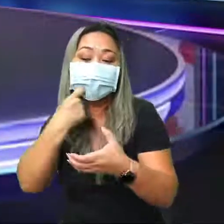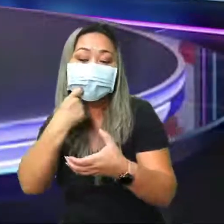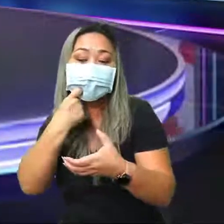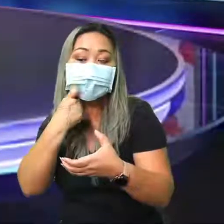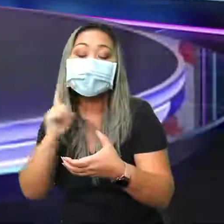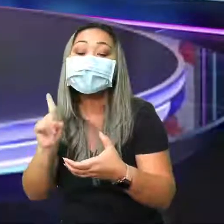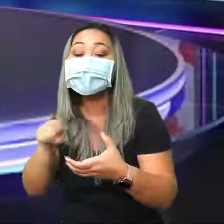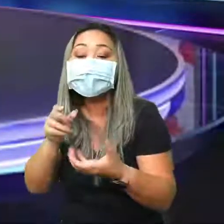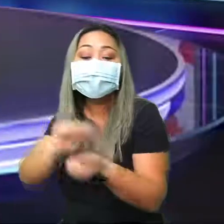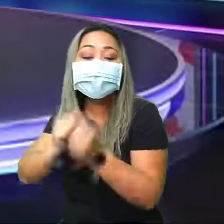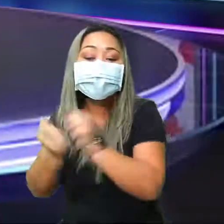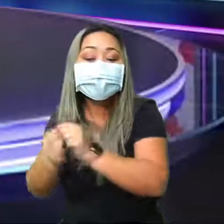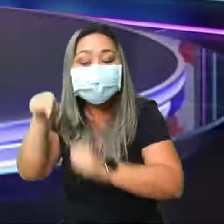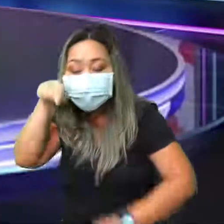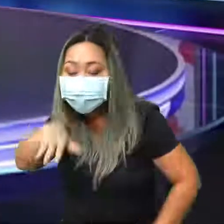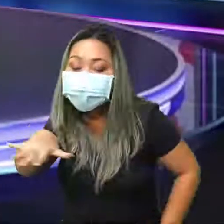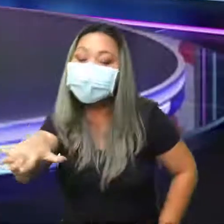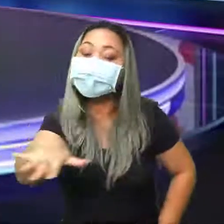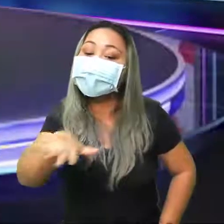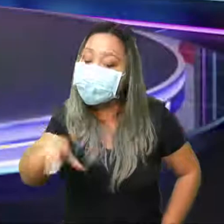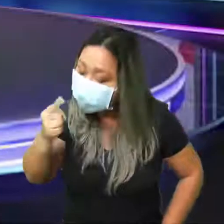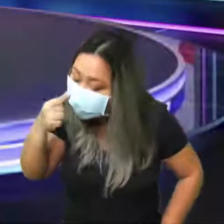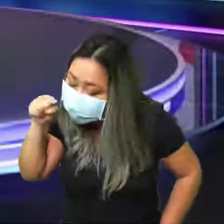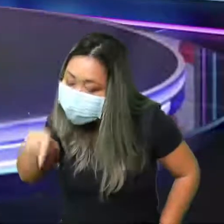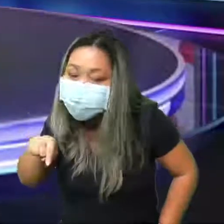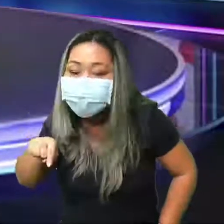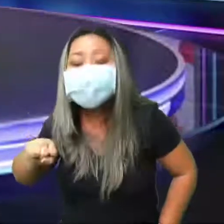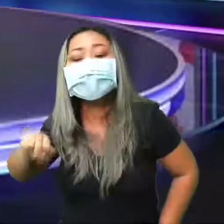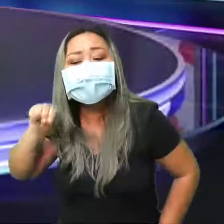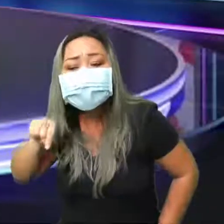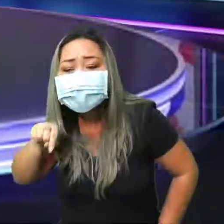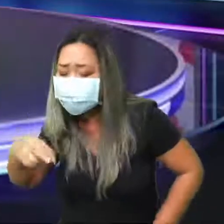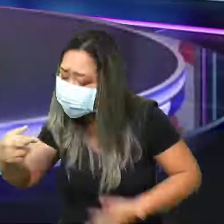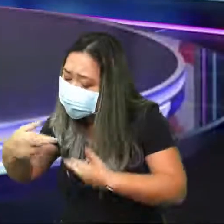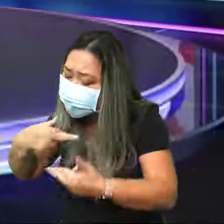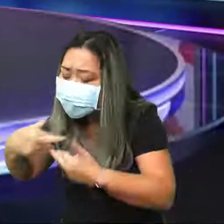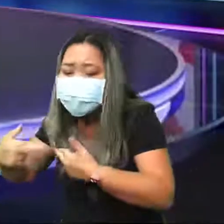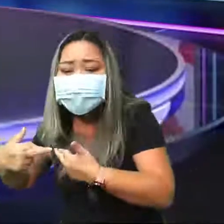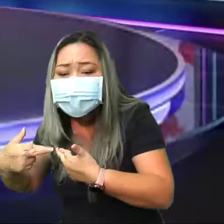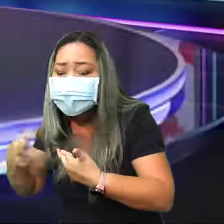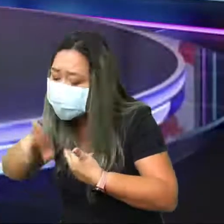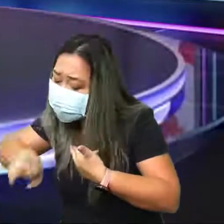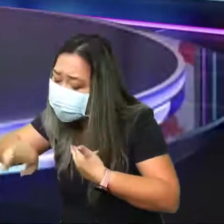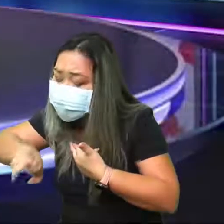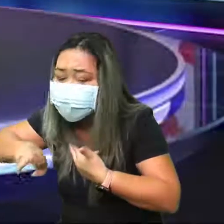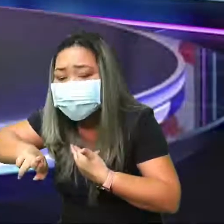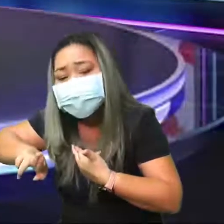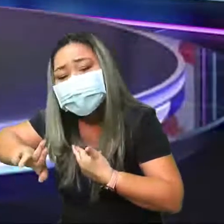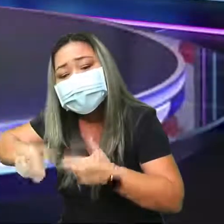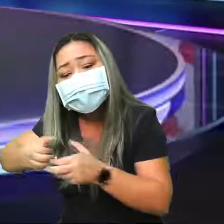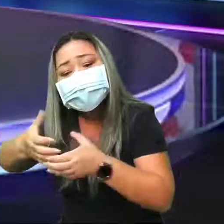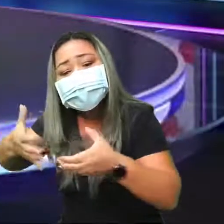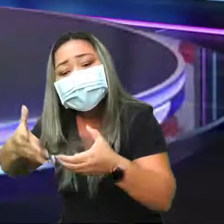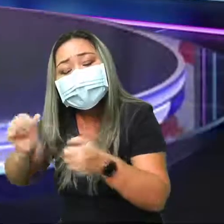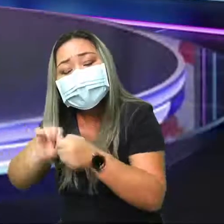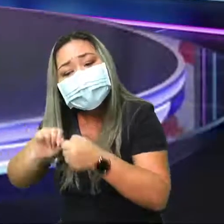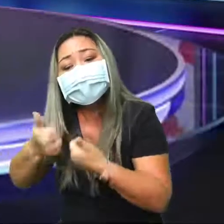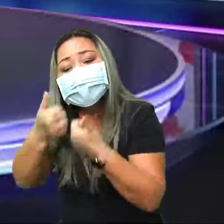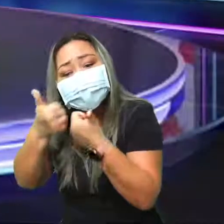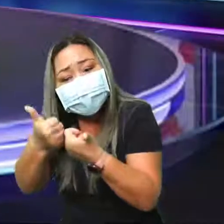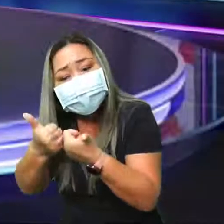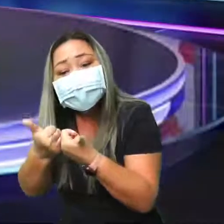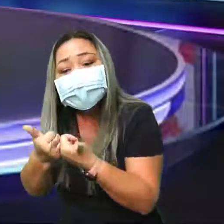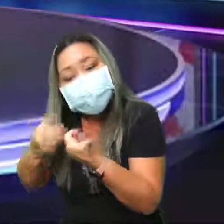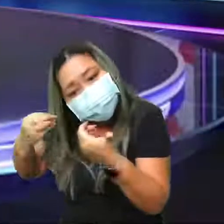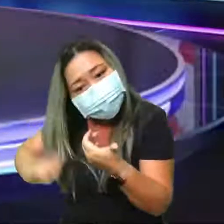peixe, adaptado àquele ambiente, que tinha recursos disponíveis em quantidades satisfatórias